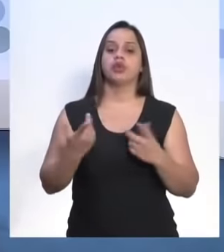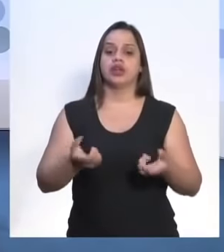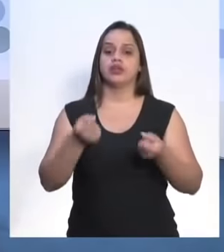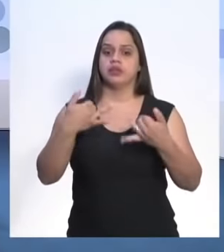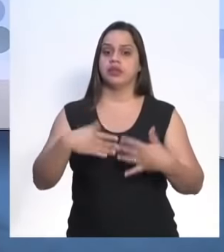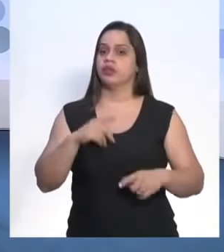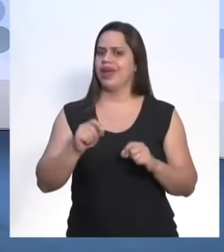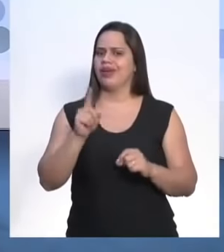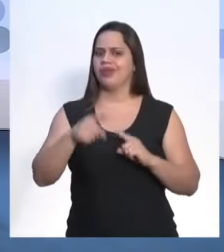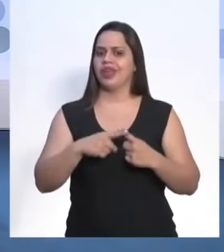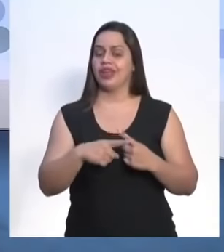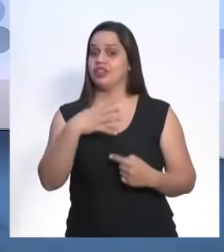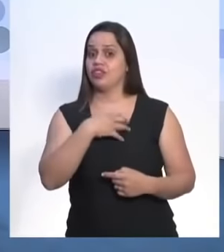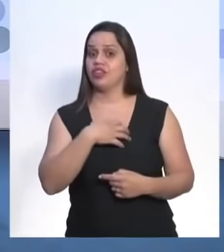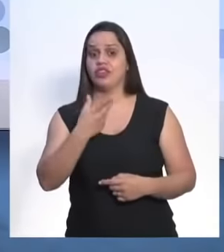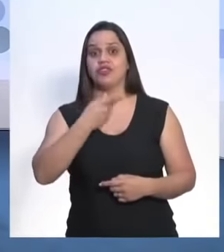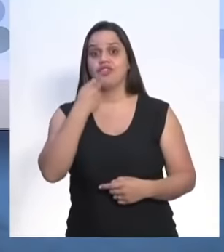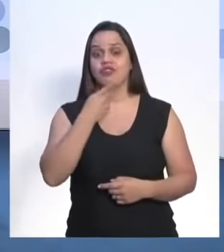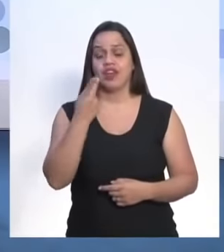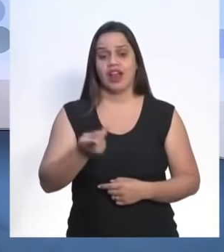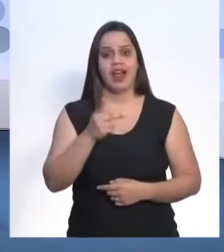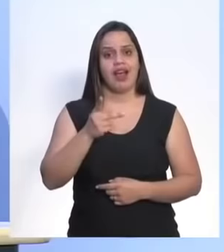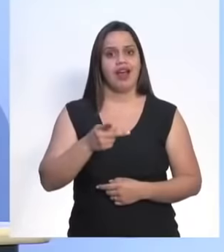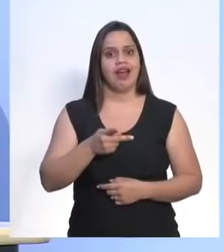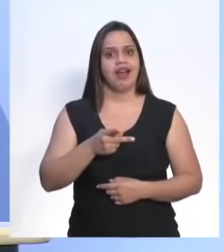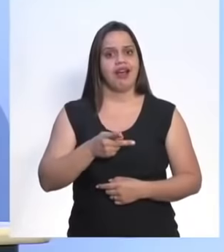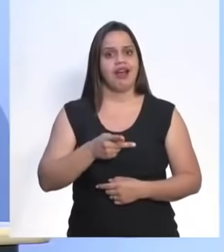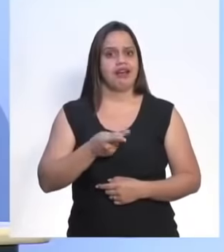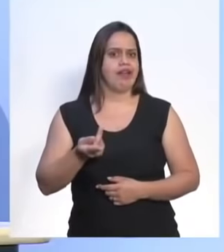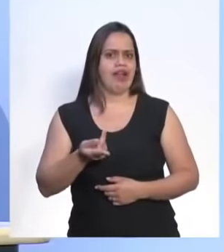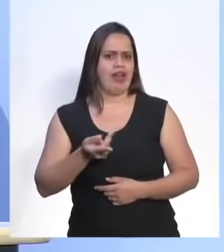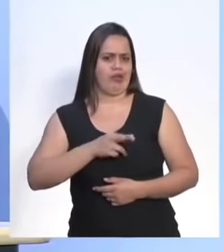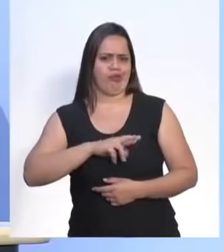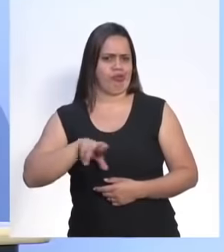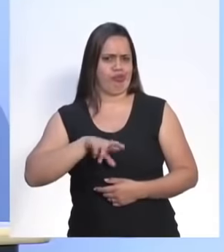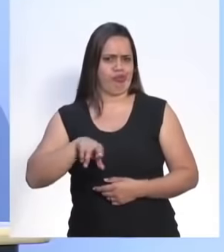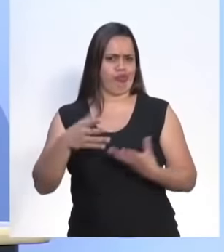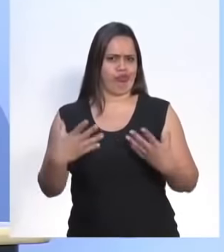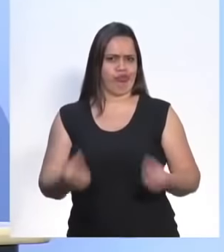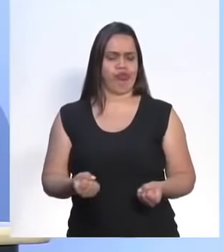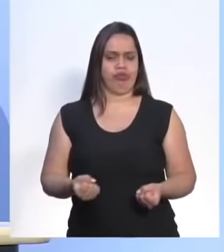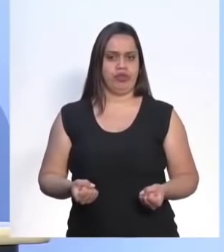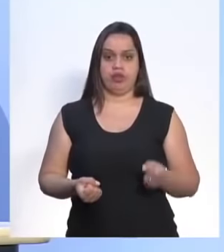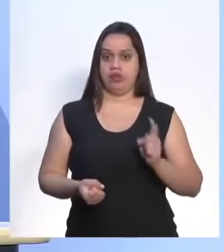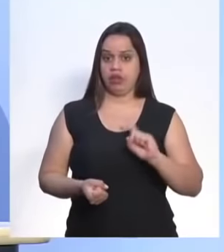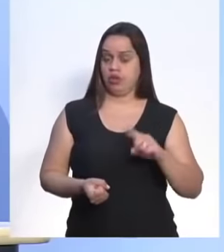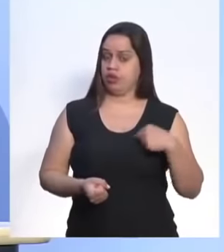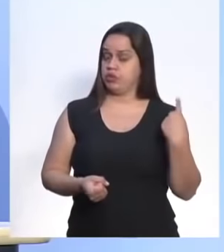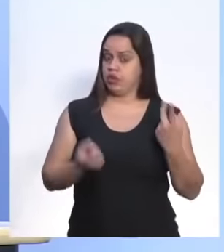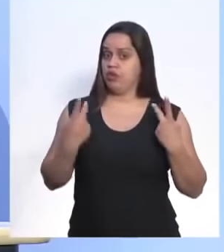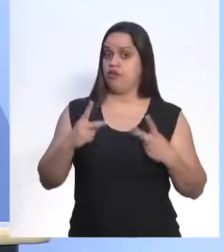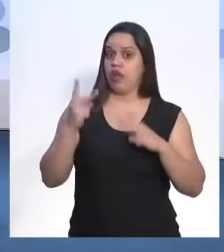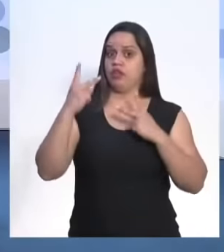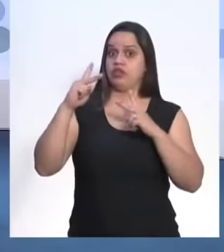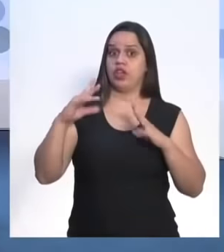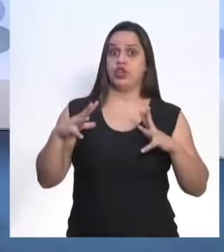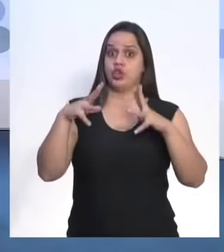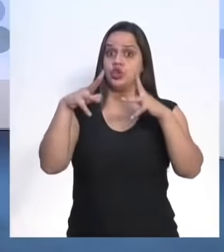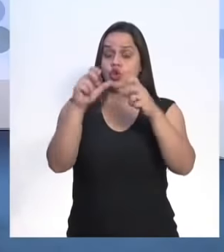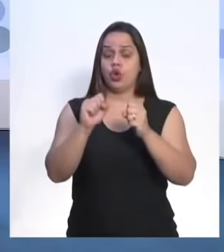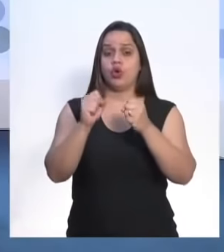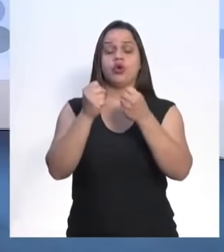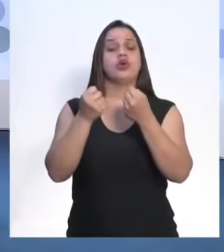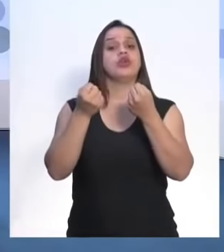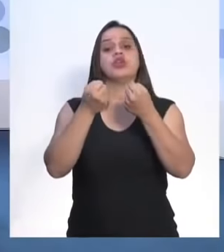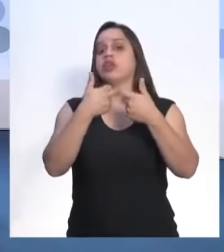esse modo de falar é totalmente inaceitável. E não, a gente tem que valorizar todas as variedades. Por isso entra na aula de ontem. Isso, né? Por isso